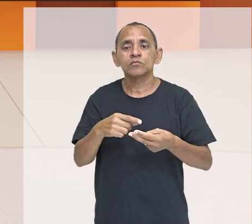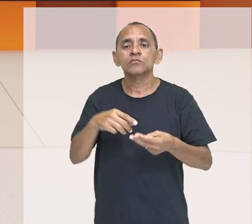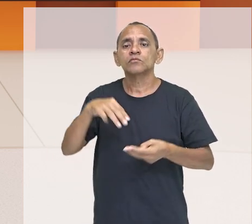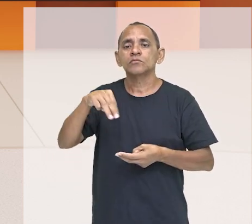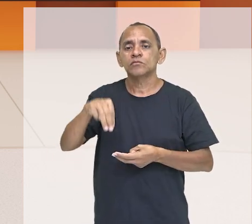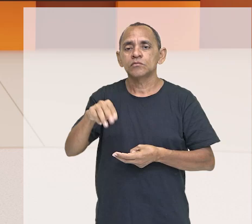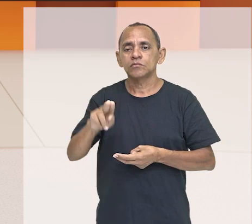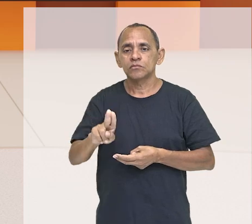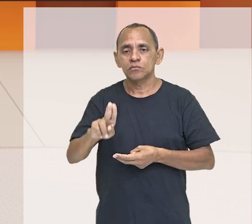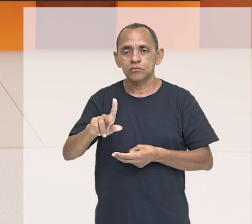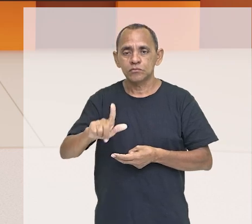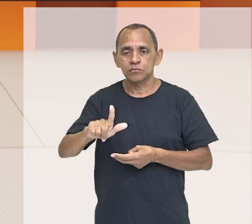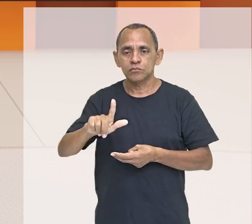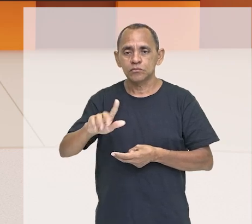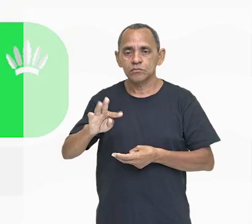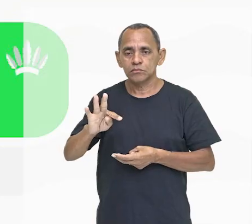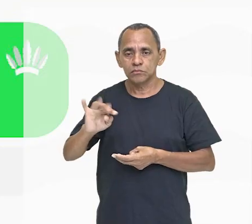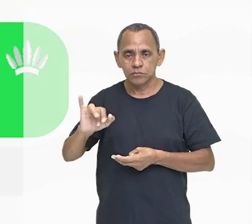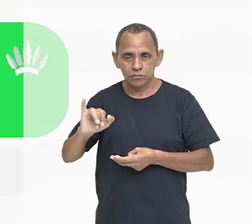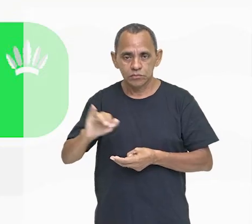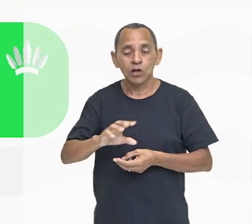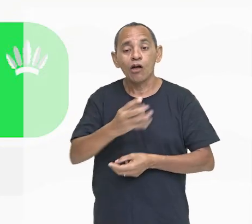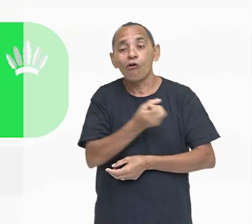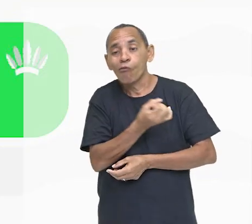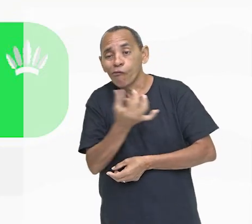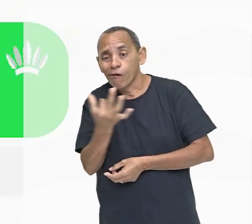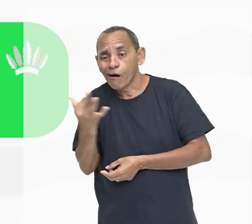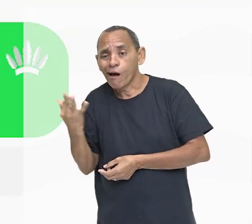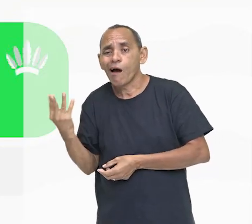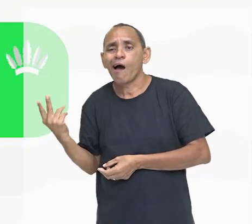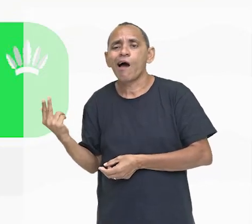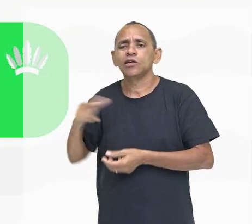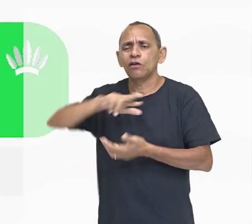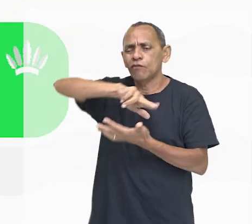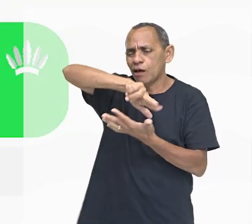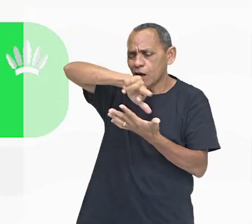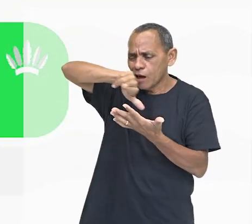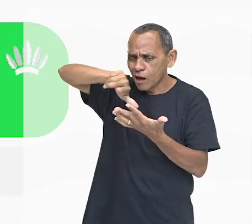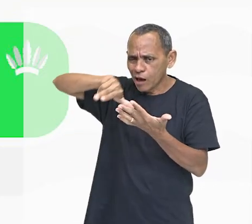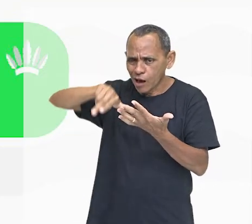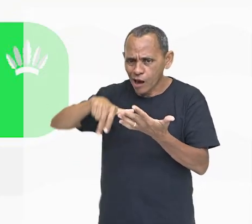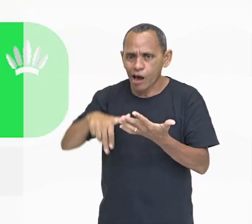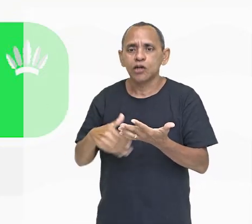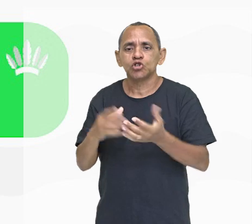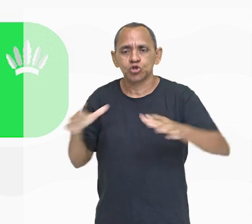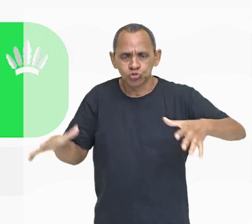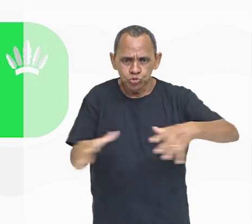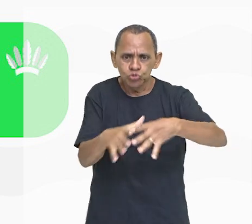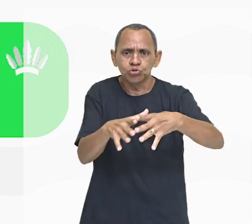Terceiro, multipartidarismo. Vamos ver aqui o multipartidarismo.